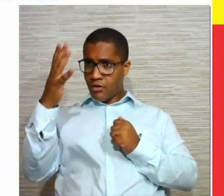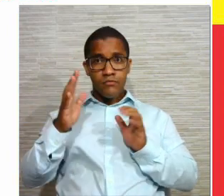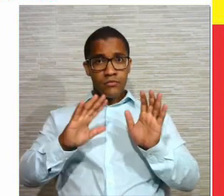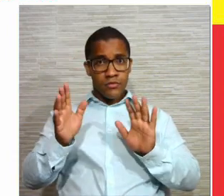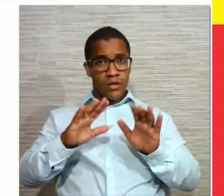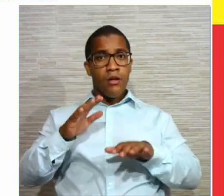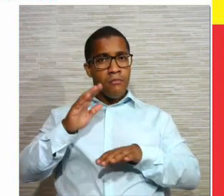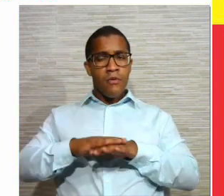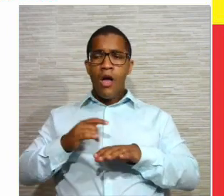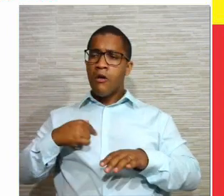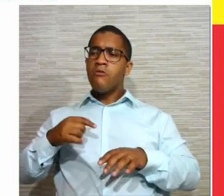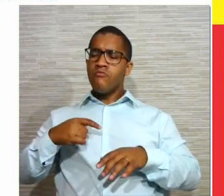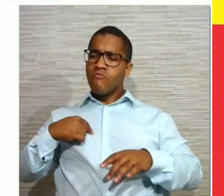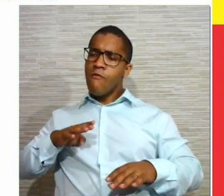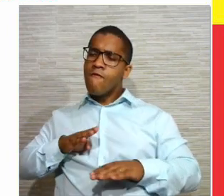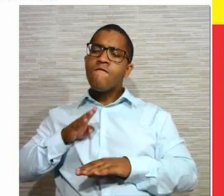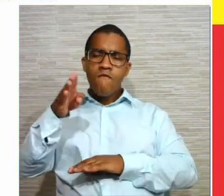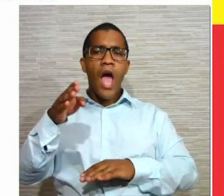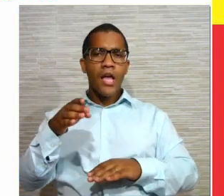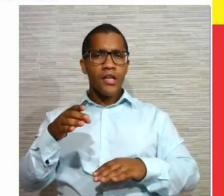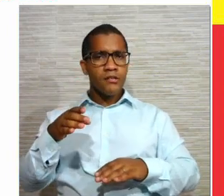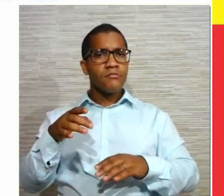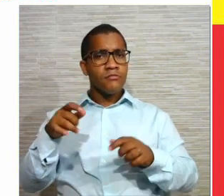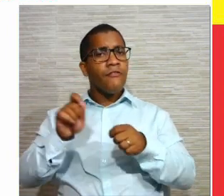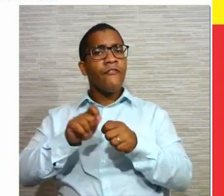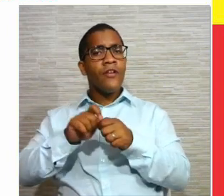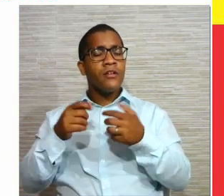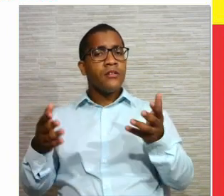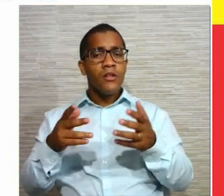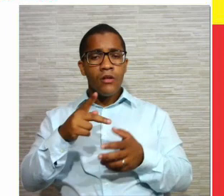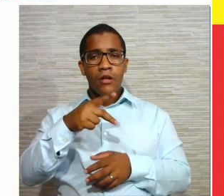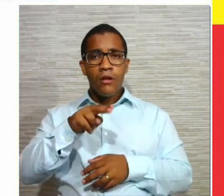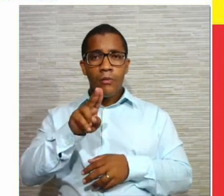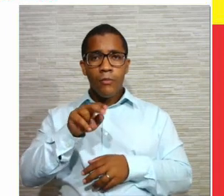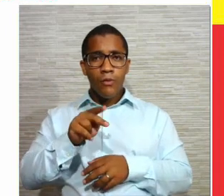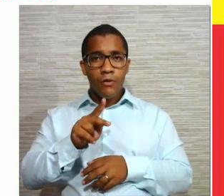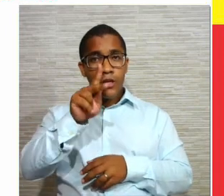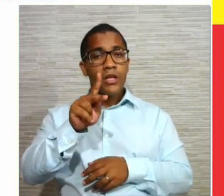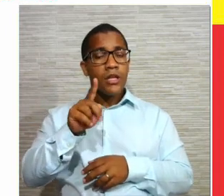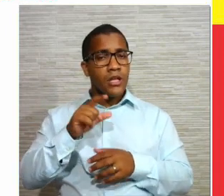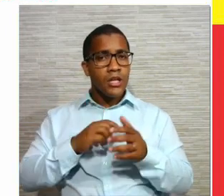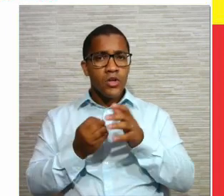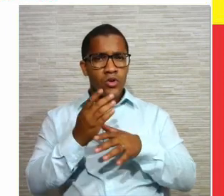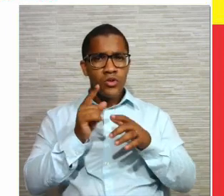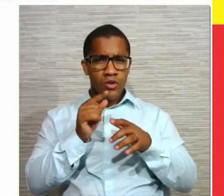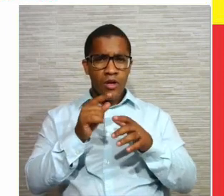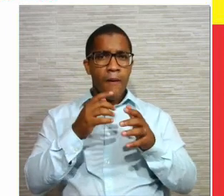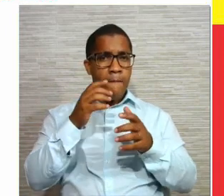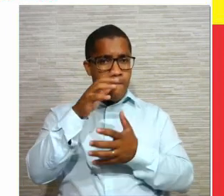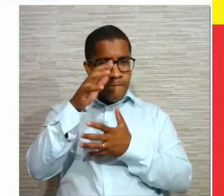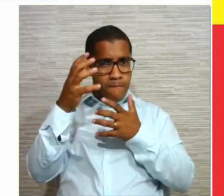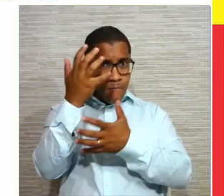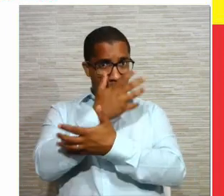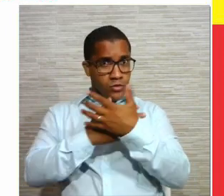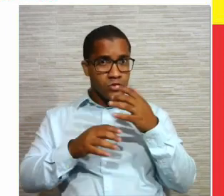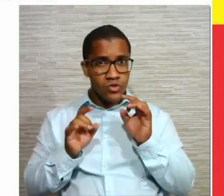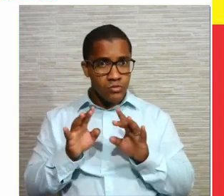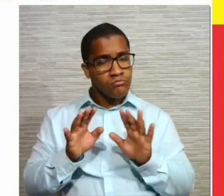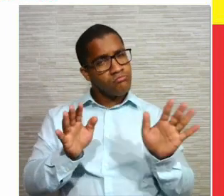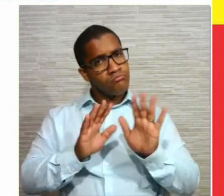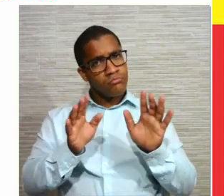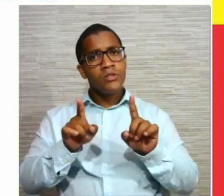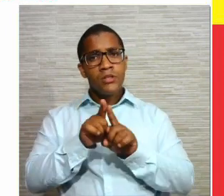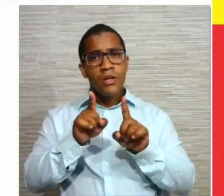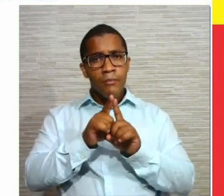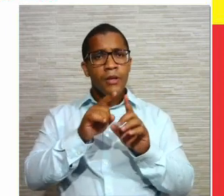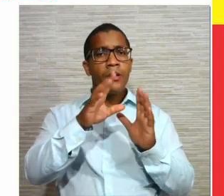sozinha. Eles iam lá e faziam. E o punk, justamente, ele surgiu não só na música, como a música também de protesto, né?